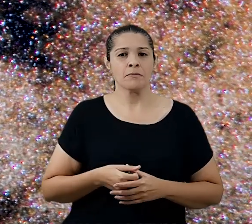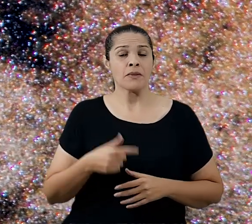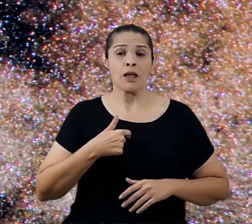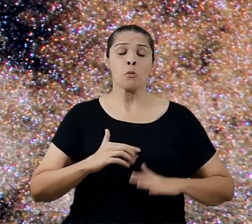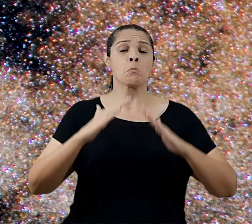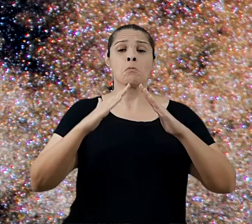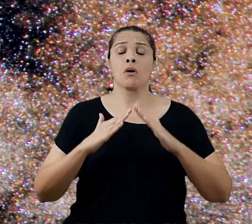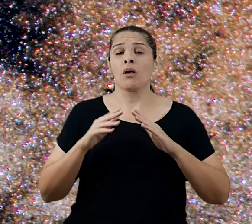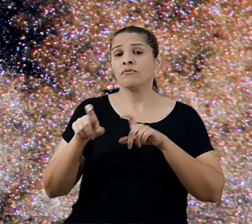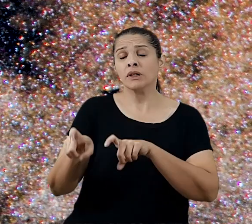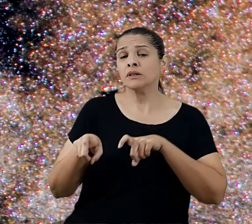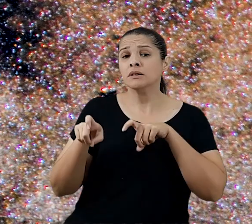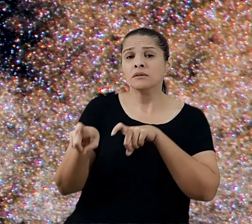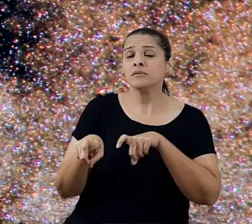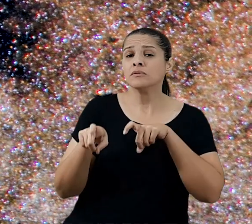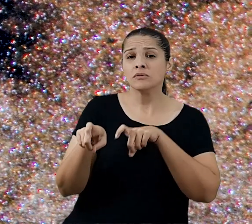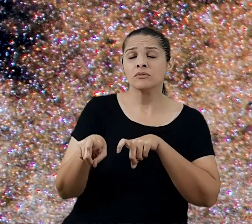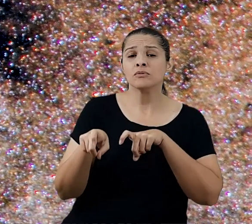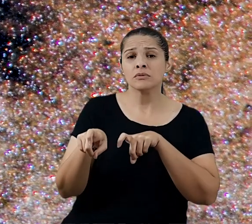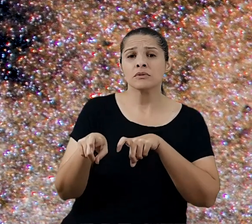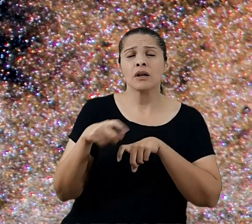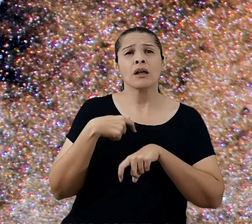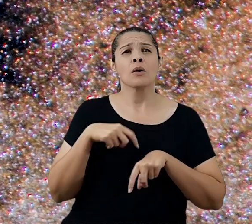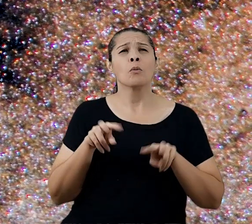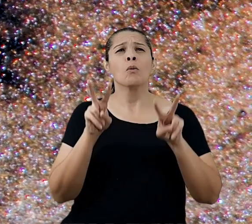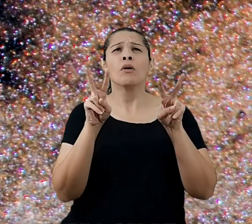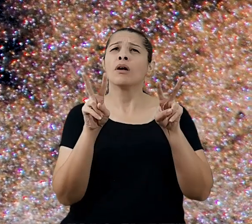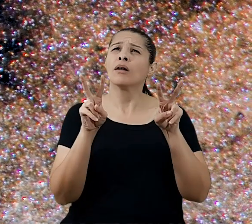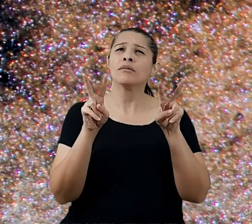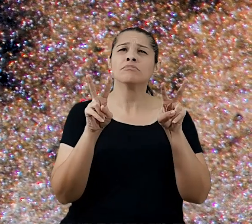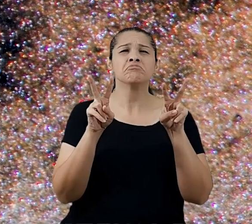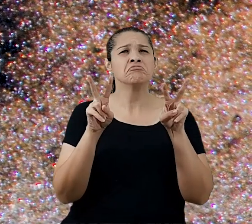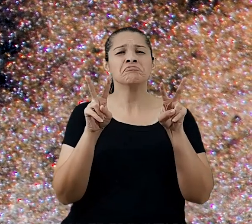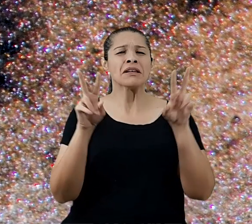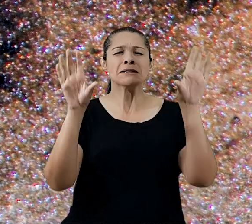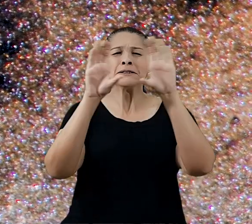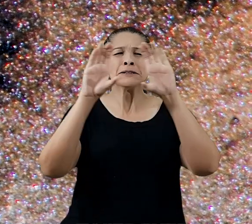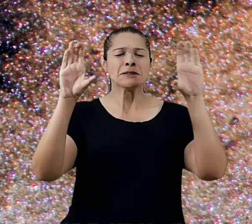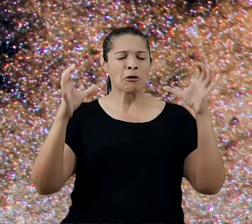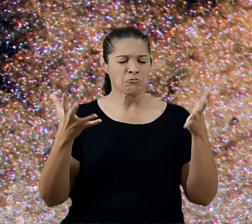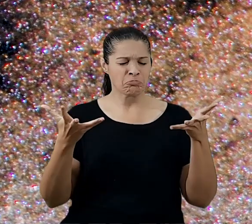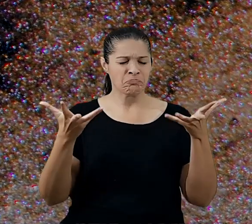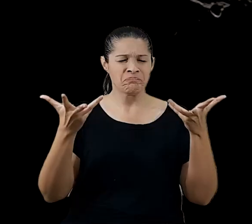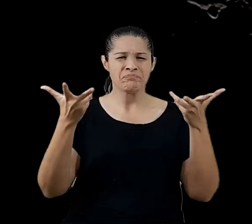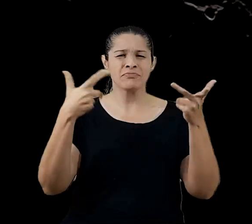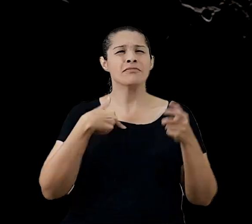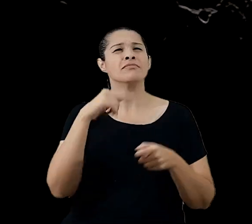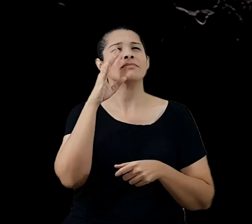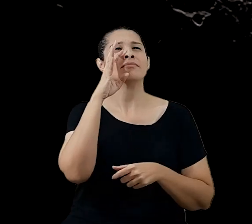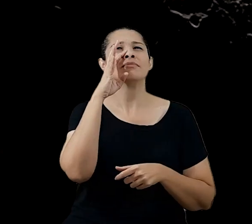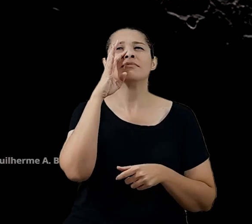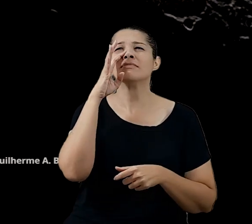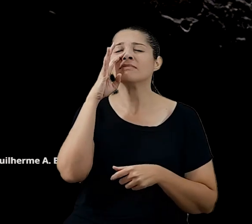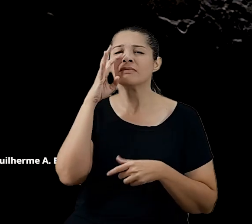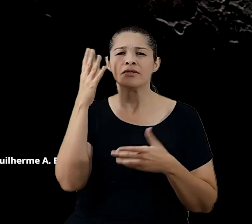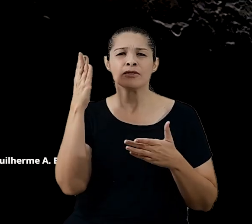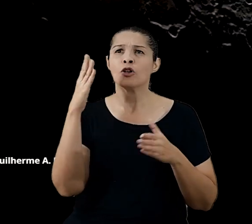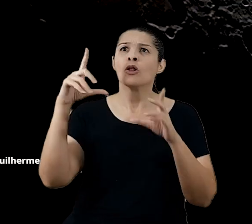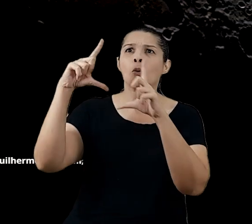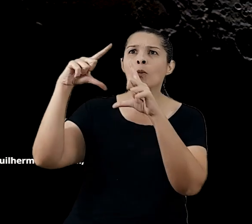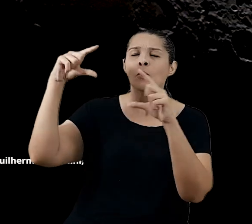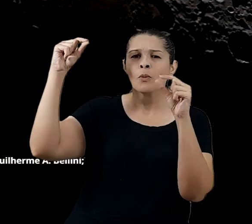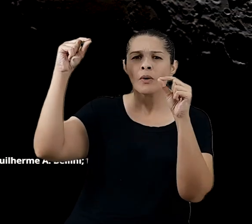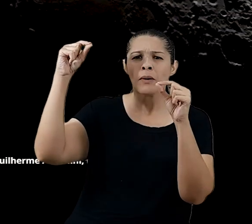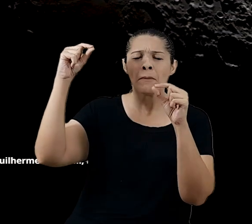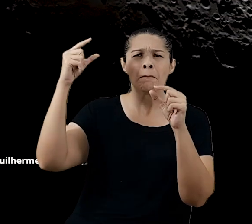no sítio, né? Olhava para o céu era fantástico, né? E o que tem na Lua? É